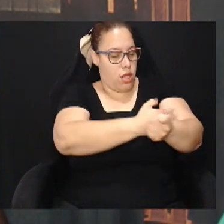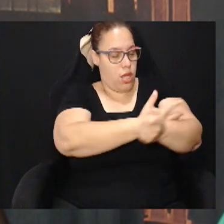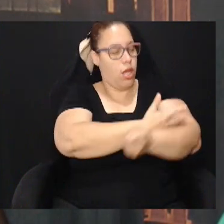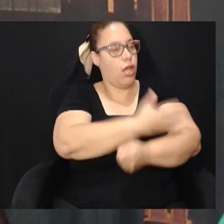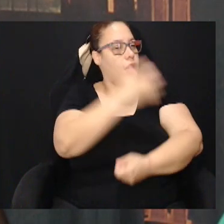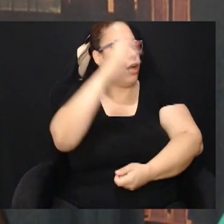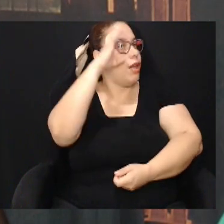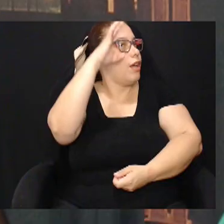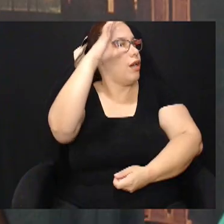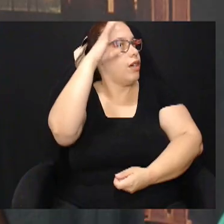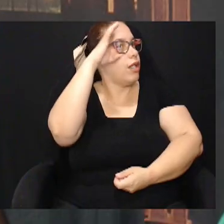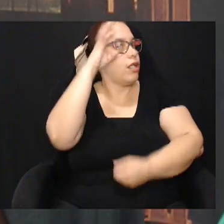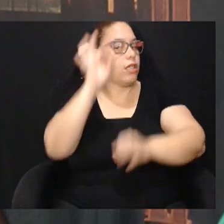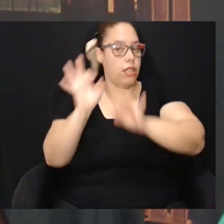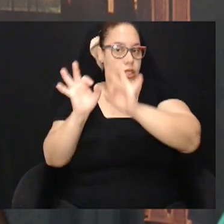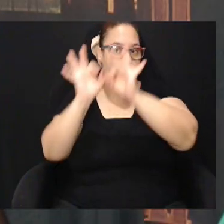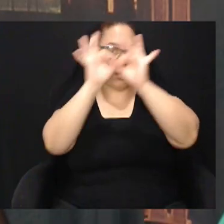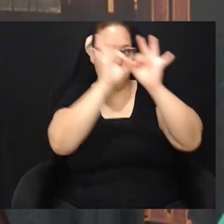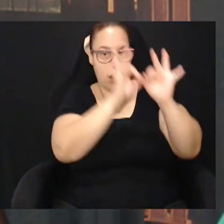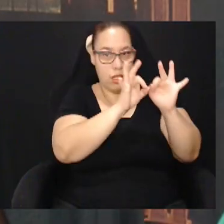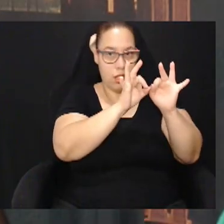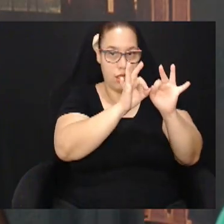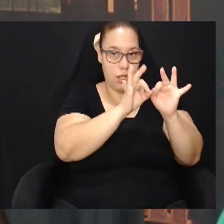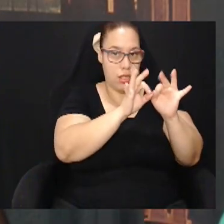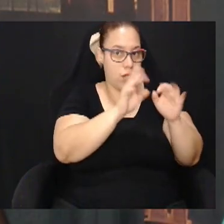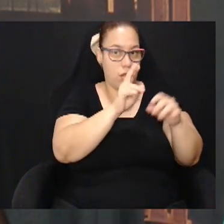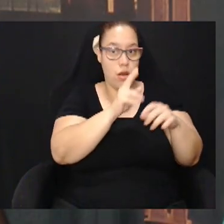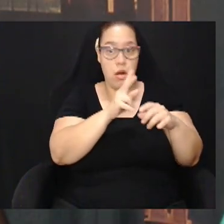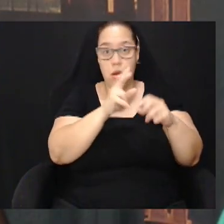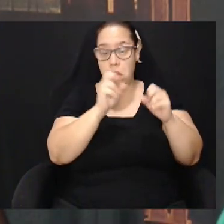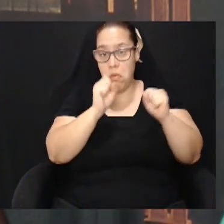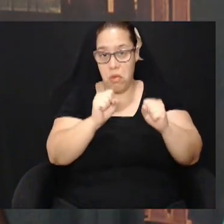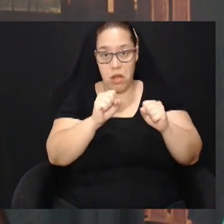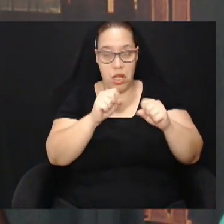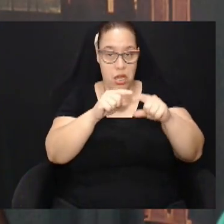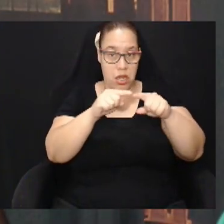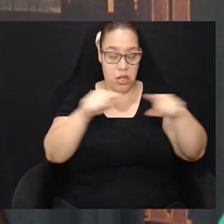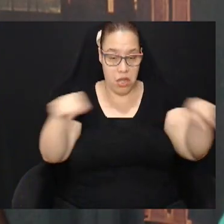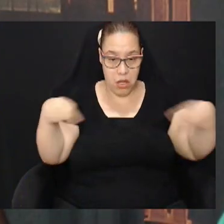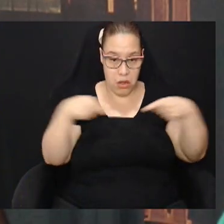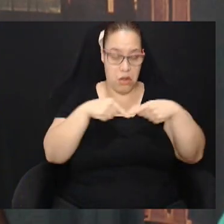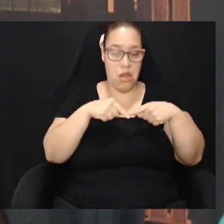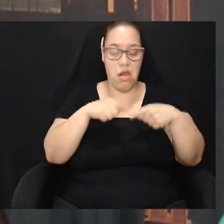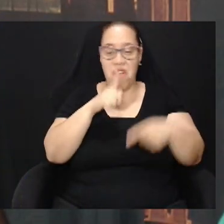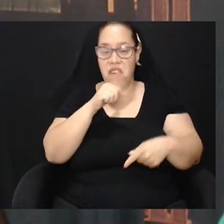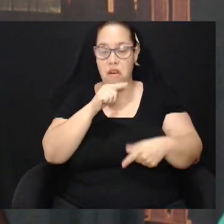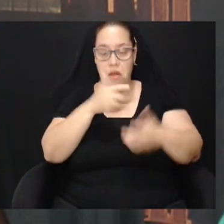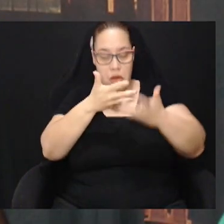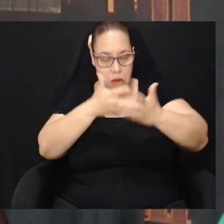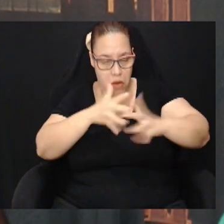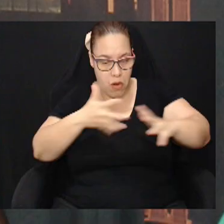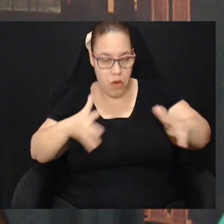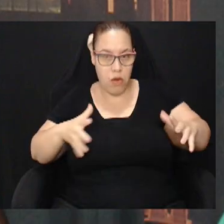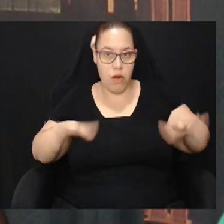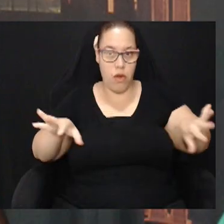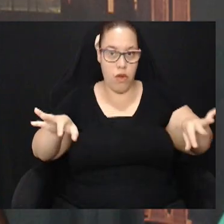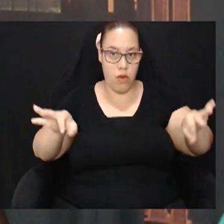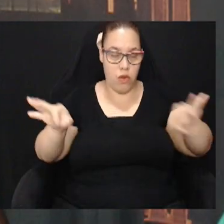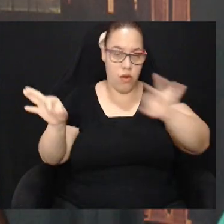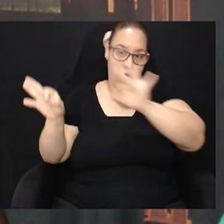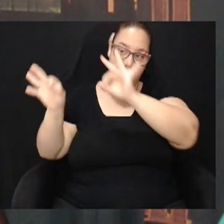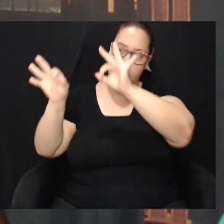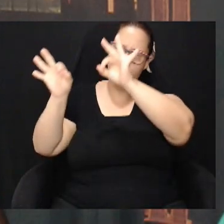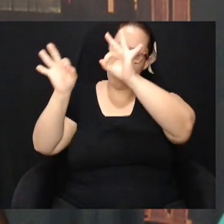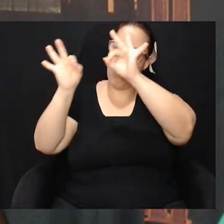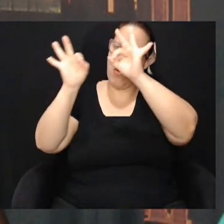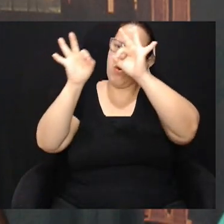está vendo uma cena, não necessariamente um filme, pode ser uma cena na praia, Sim, pode ser em qualquer lugar. Essa cena entra pelos nossos olhos e ela segue